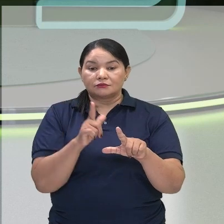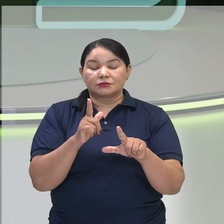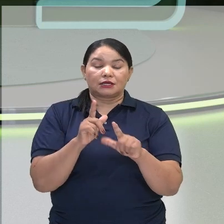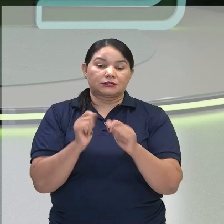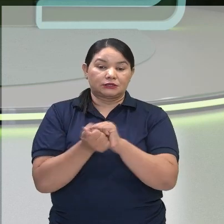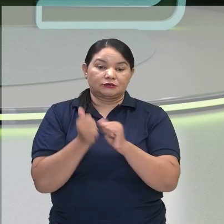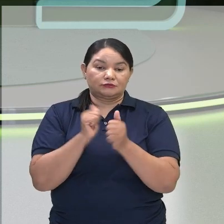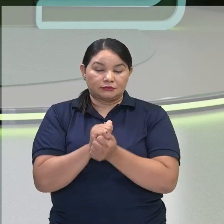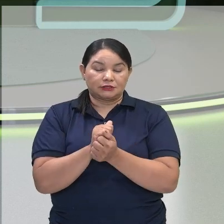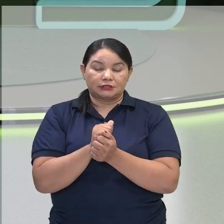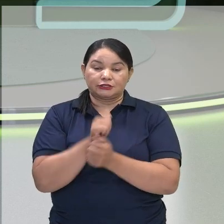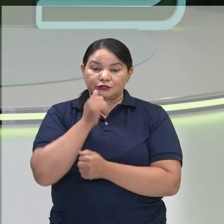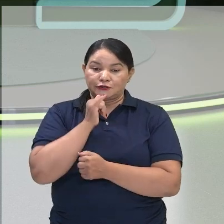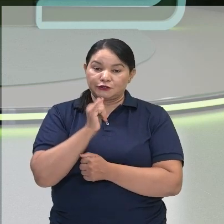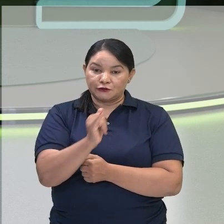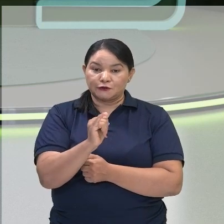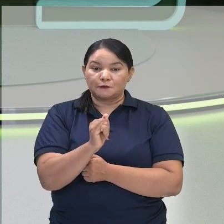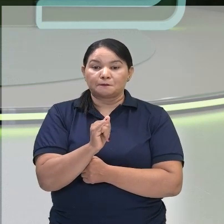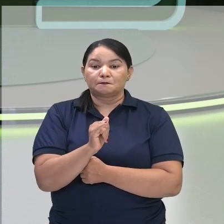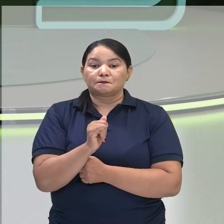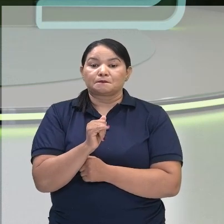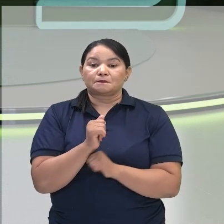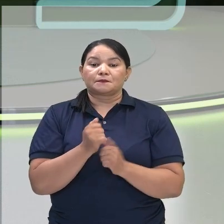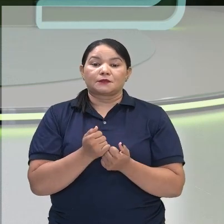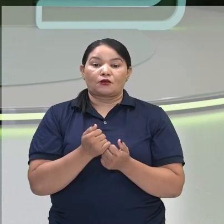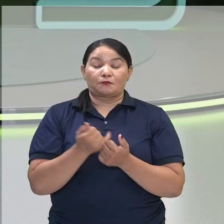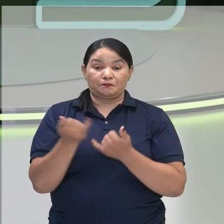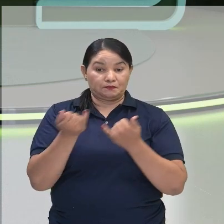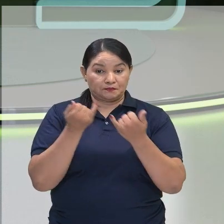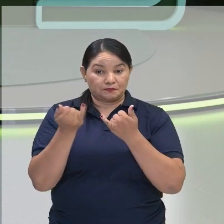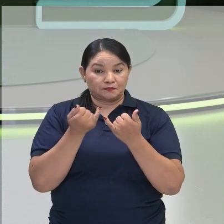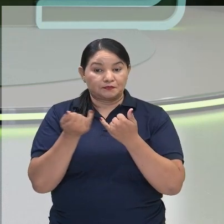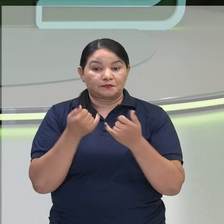sobre isso que essa matéria fala, né, que essas placas